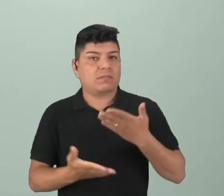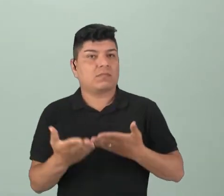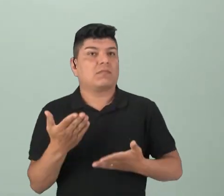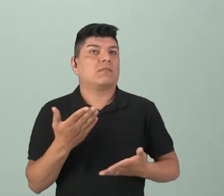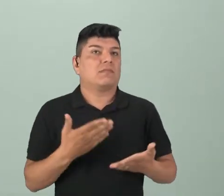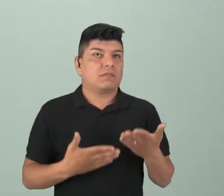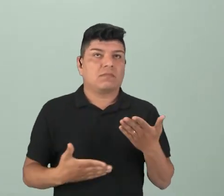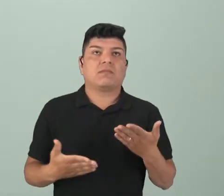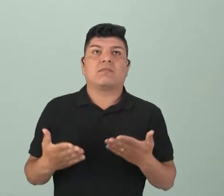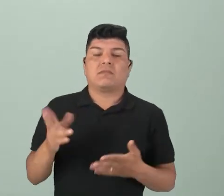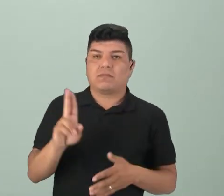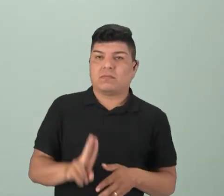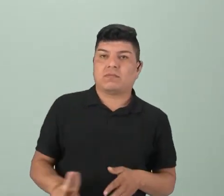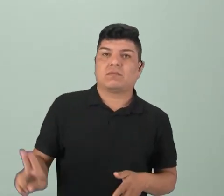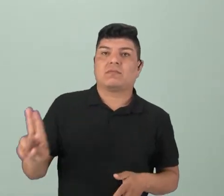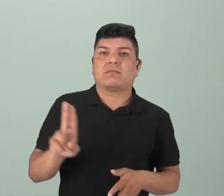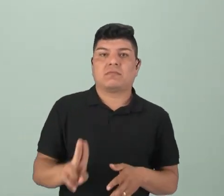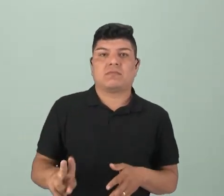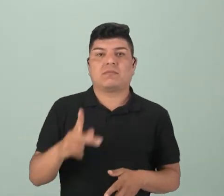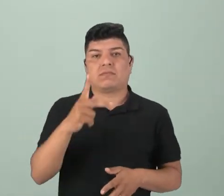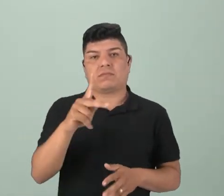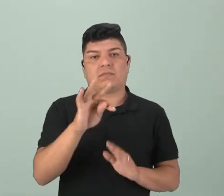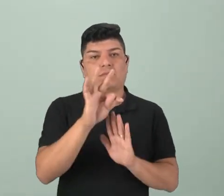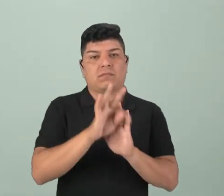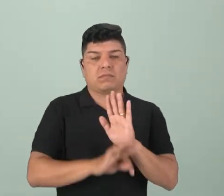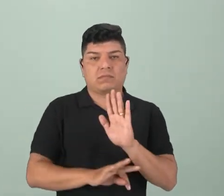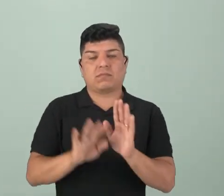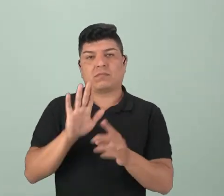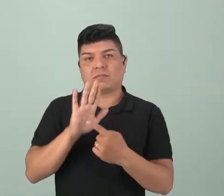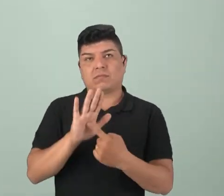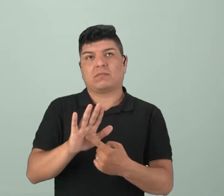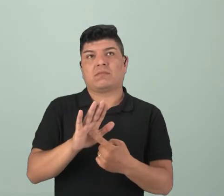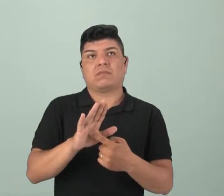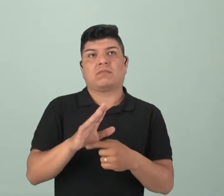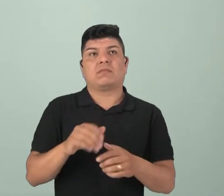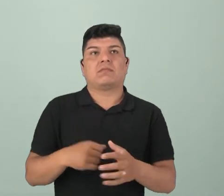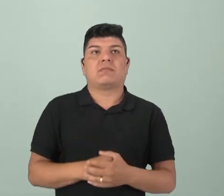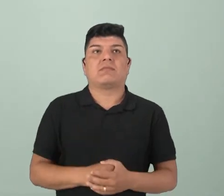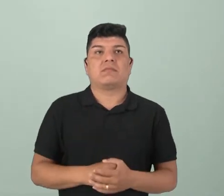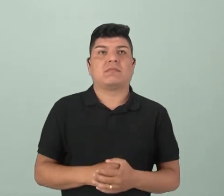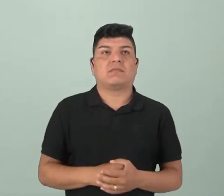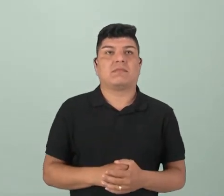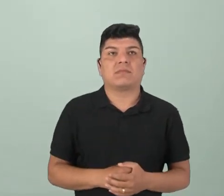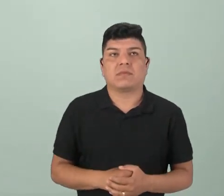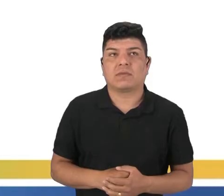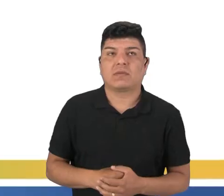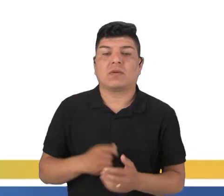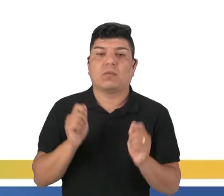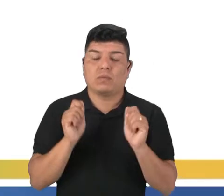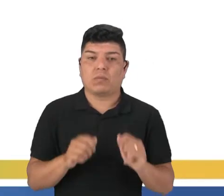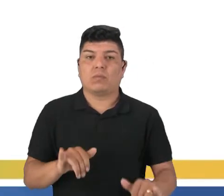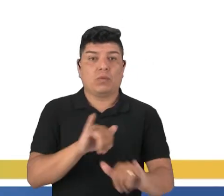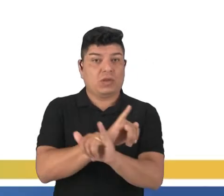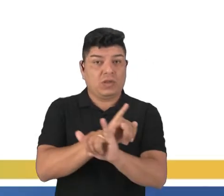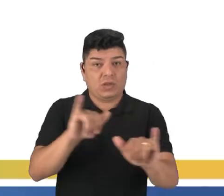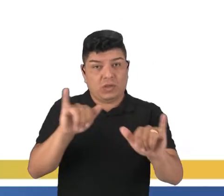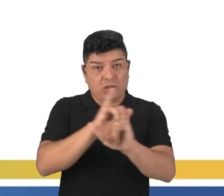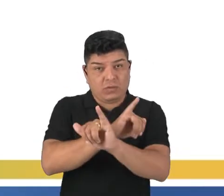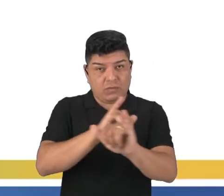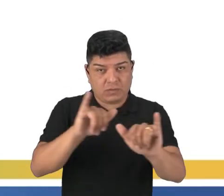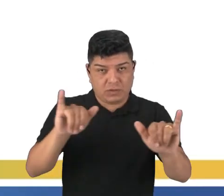que você quer utilizar para o seu texto expositivo, tá bom? Então, vamos ver aqui. Pode ser do